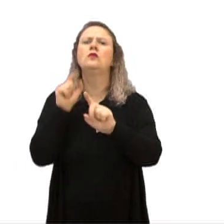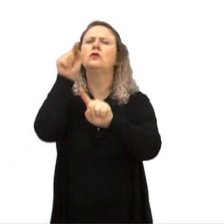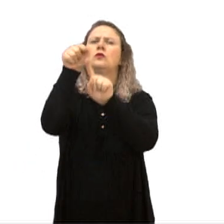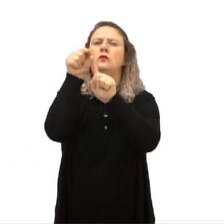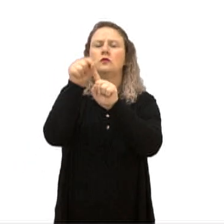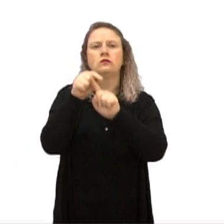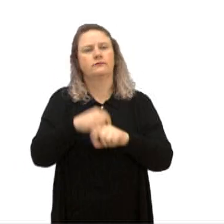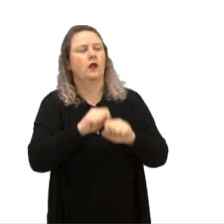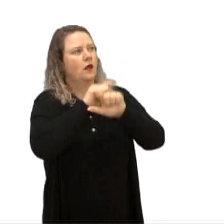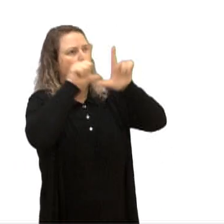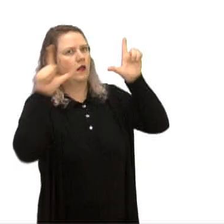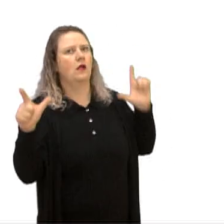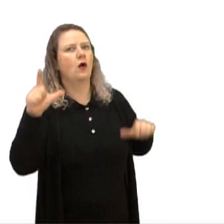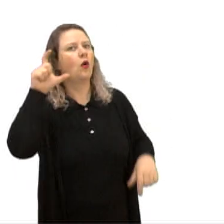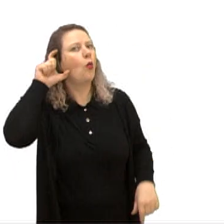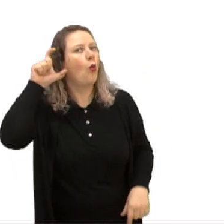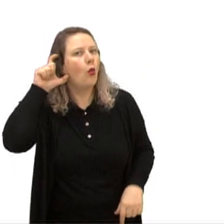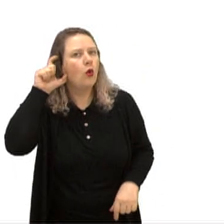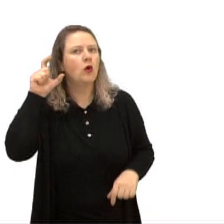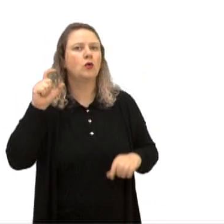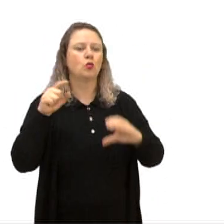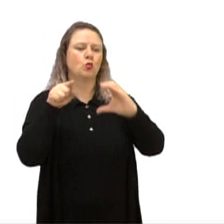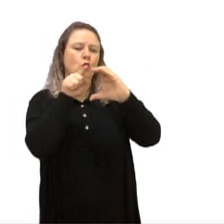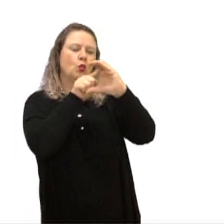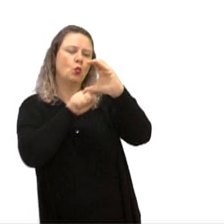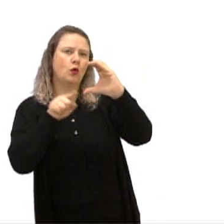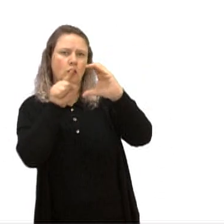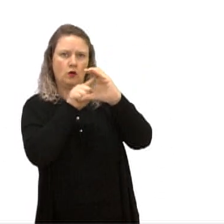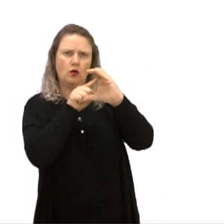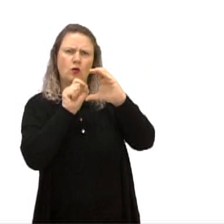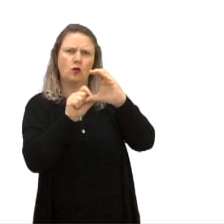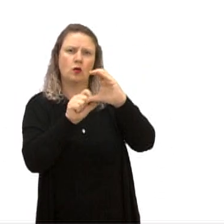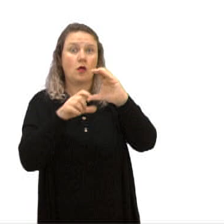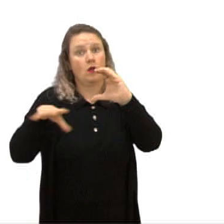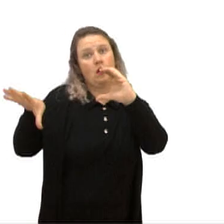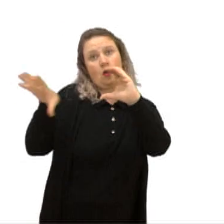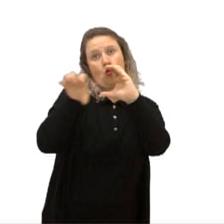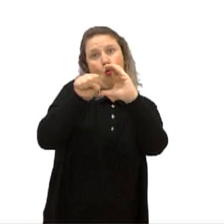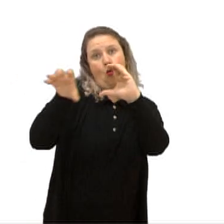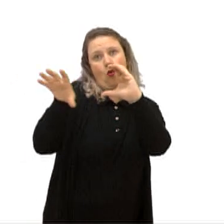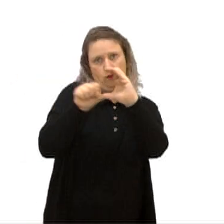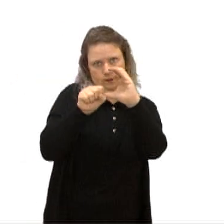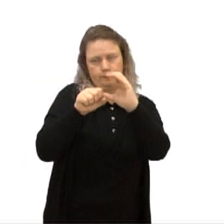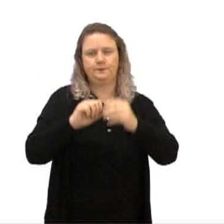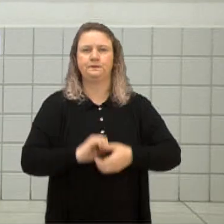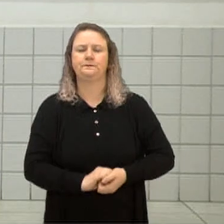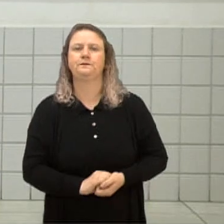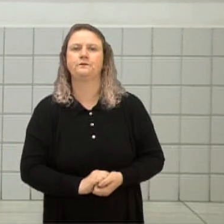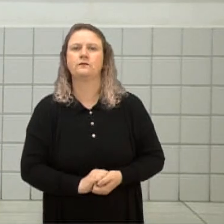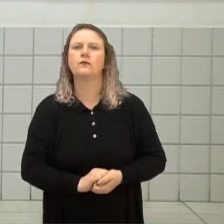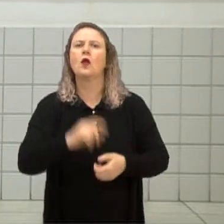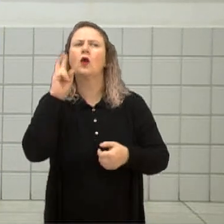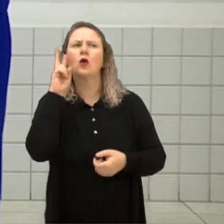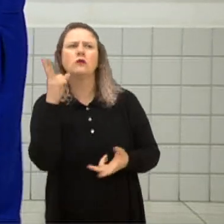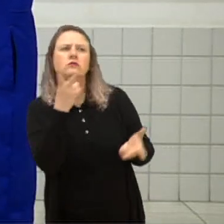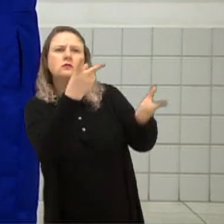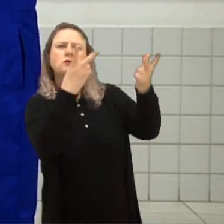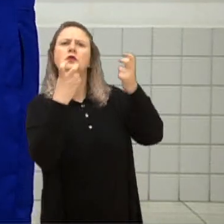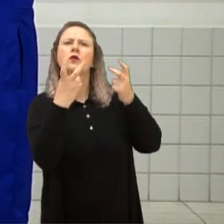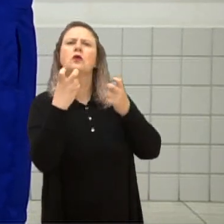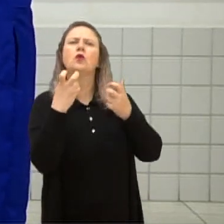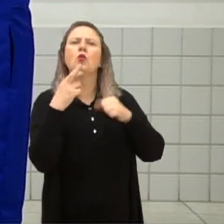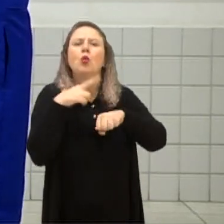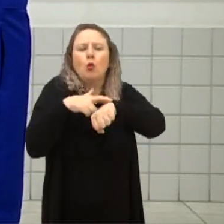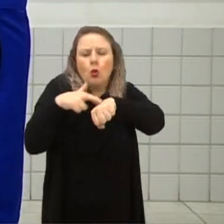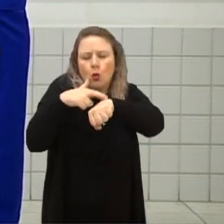que orelha é toda a estrutura responsável pela audição. Então a gente vê só essa parte que está aqui em roxinho,